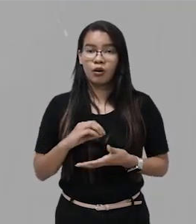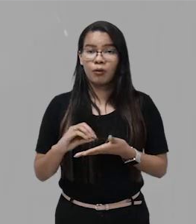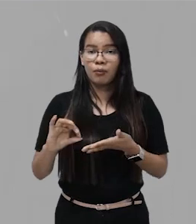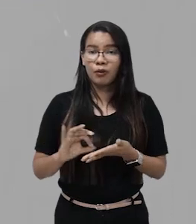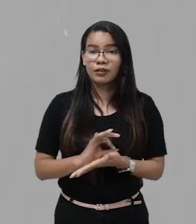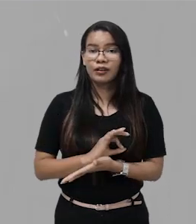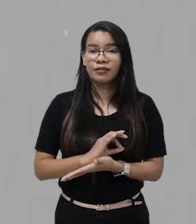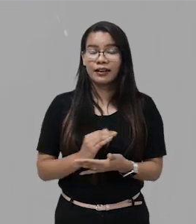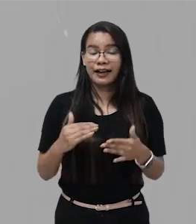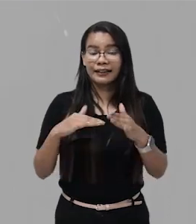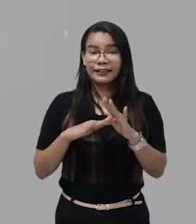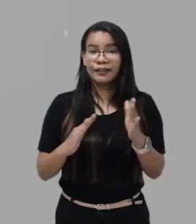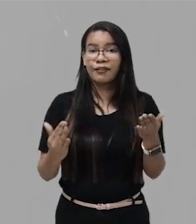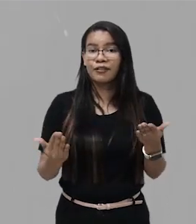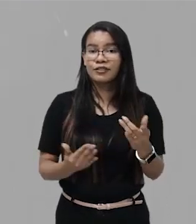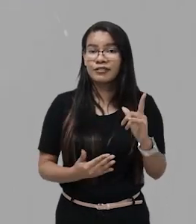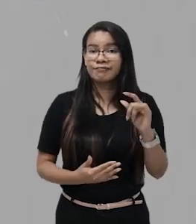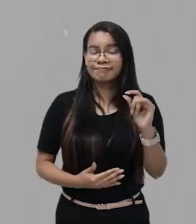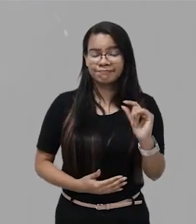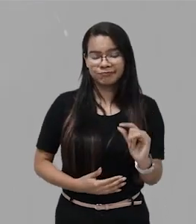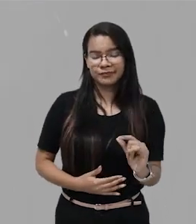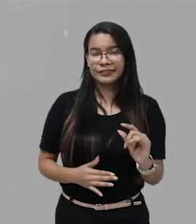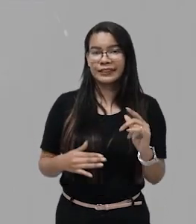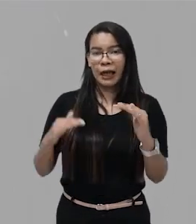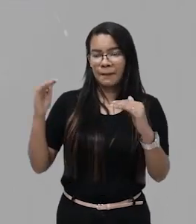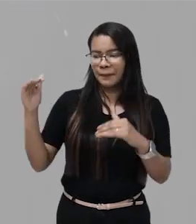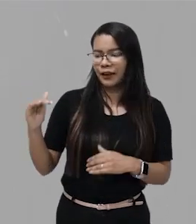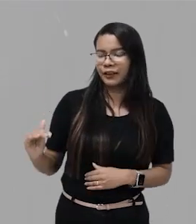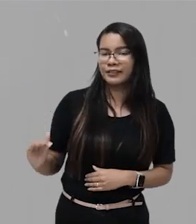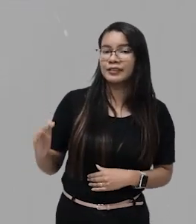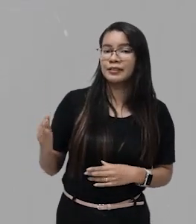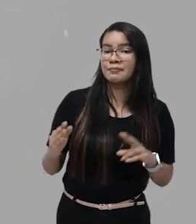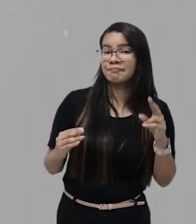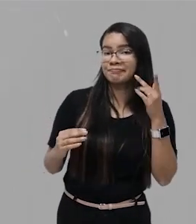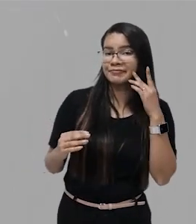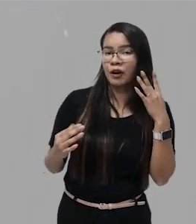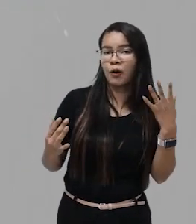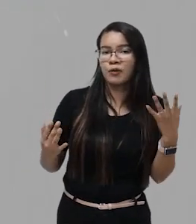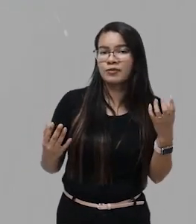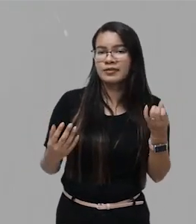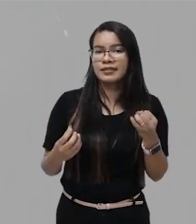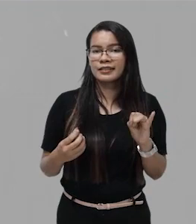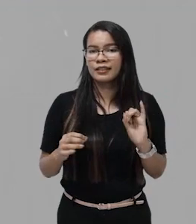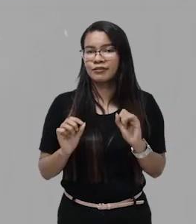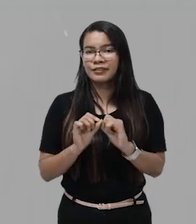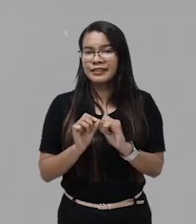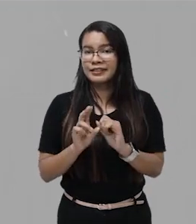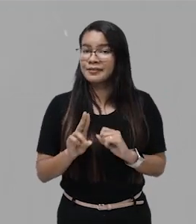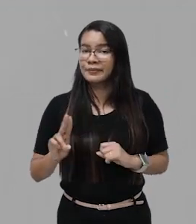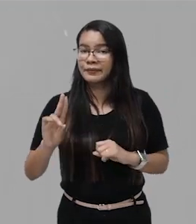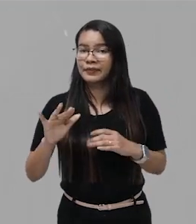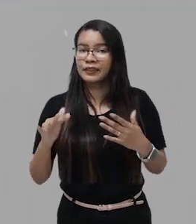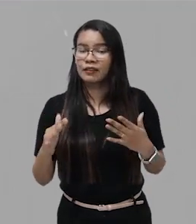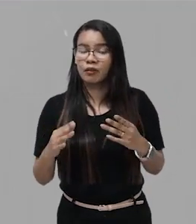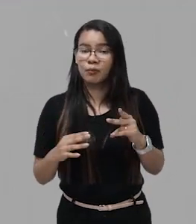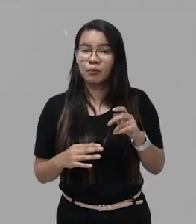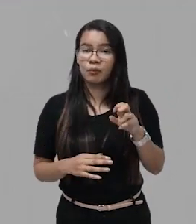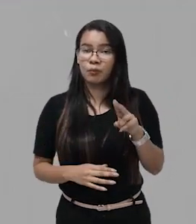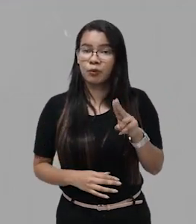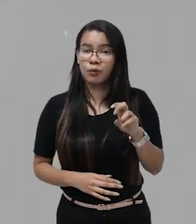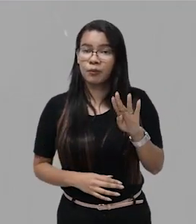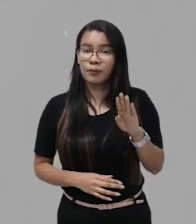até hoje ele é pequenininho. Imagina se ele não fizesse uso desse tipo de substância, né? Então a puberdade dele era atrasada. Ele não